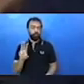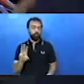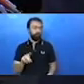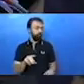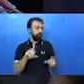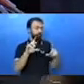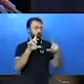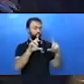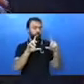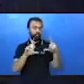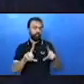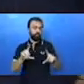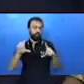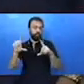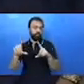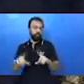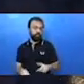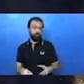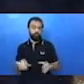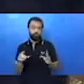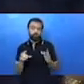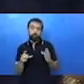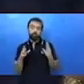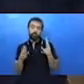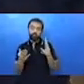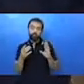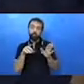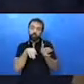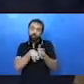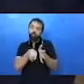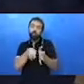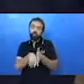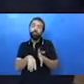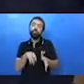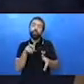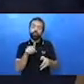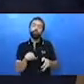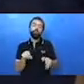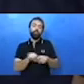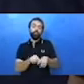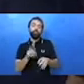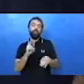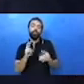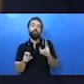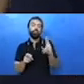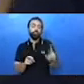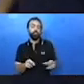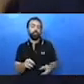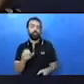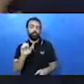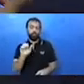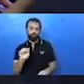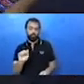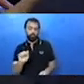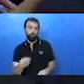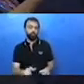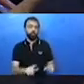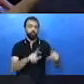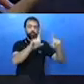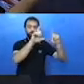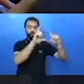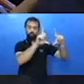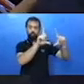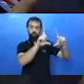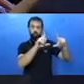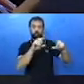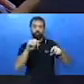imagens. Vamos analisando, já respondendo as perguntas. Letra A. A placa na